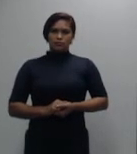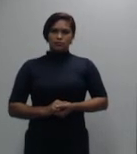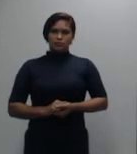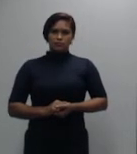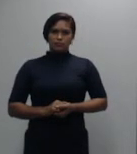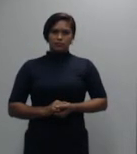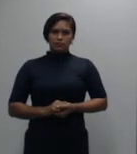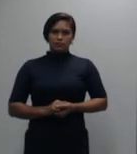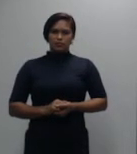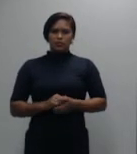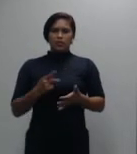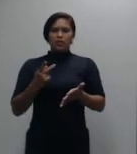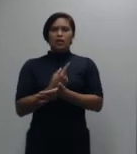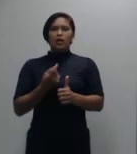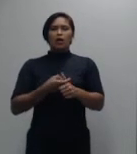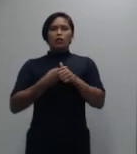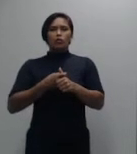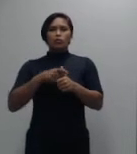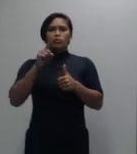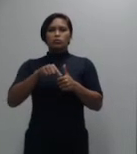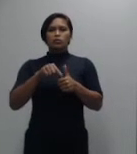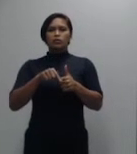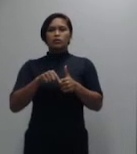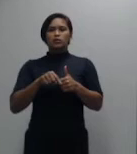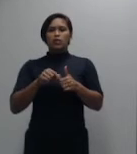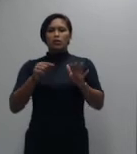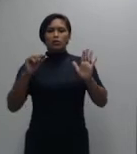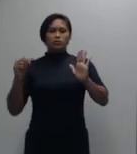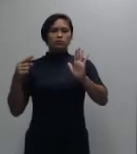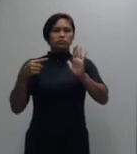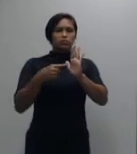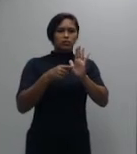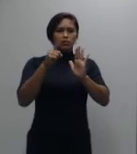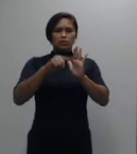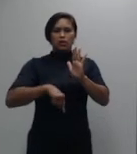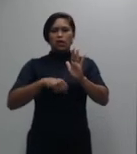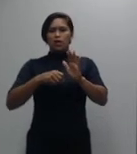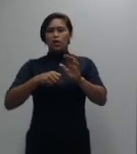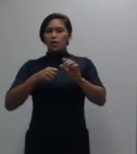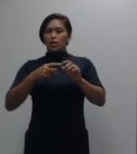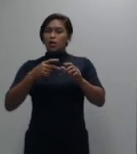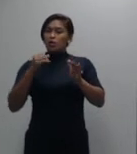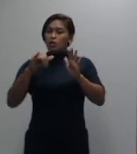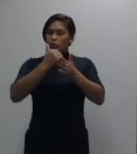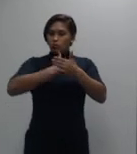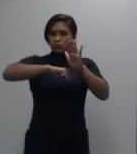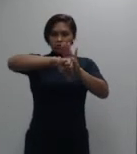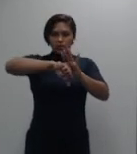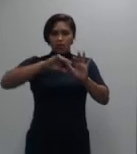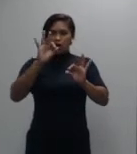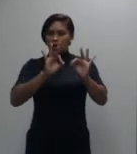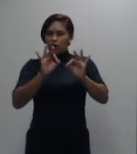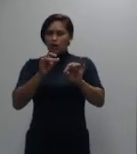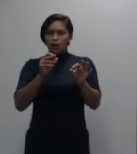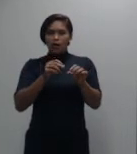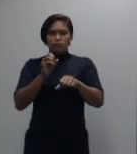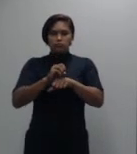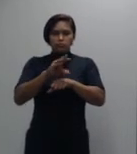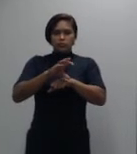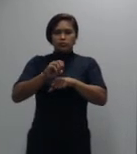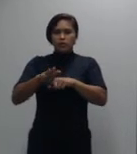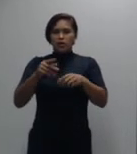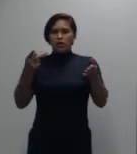a causa a suspensão dos denunciados os fatos supostamente criminosos ainda não foram julgados mas como dito